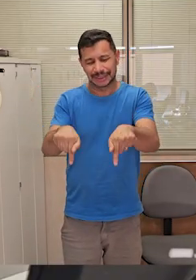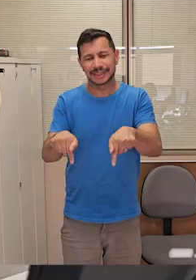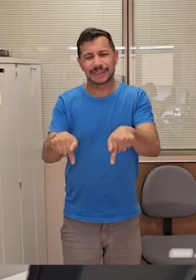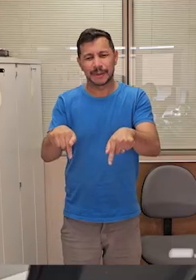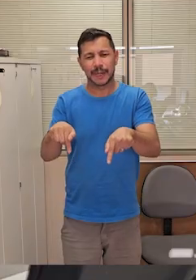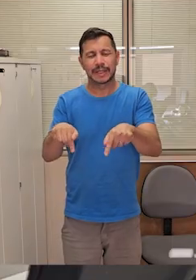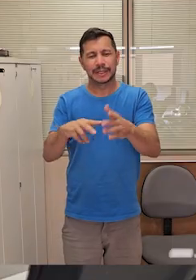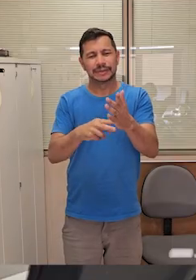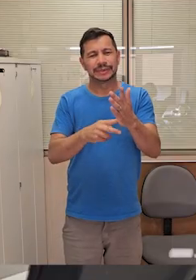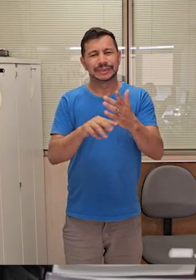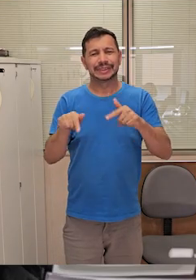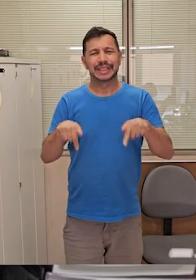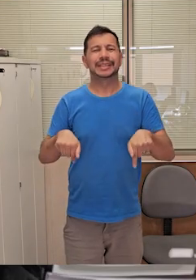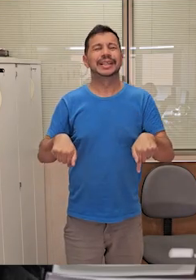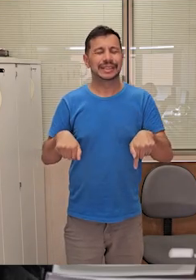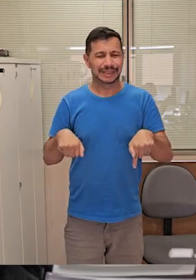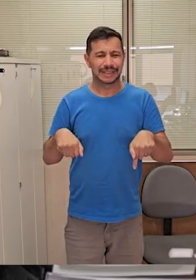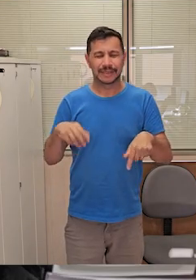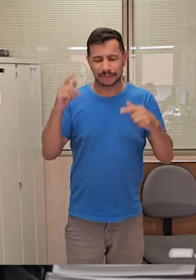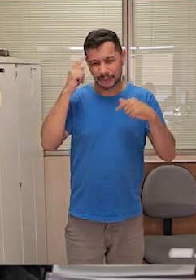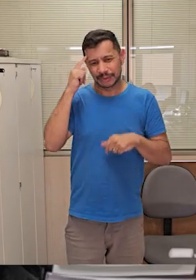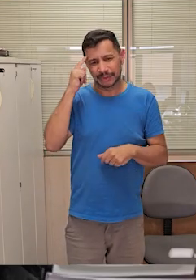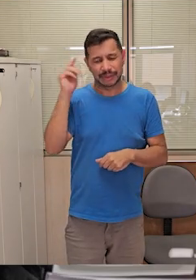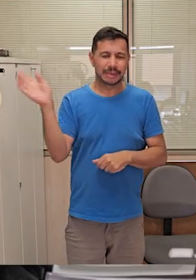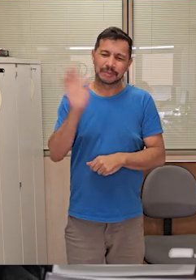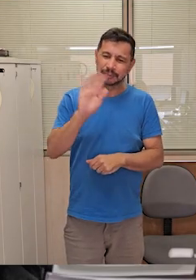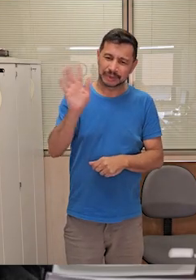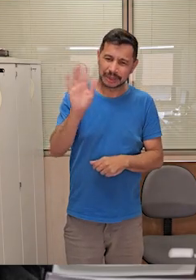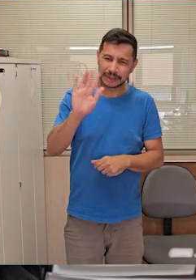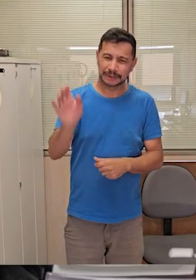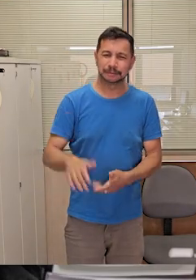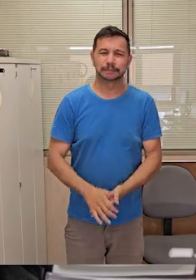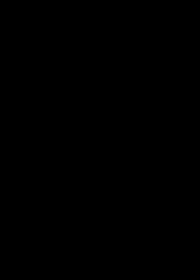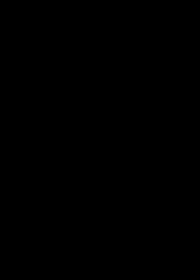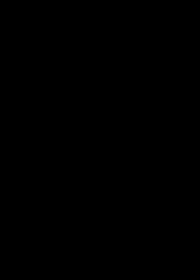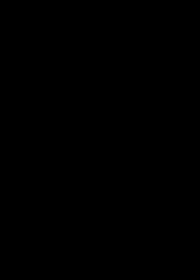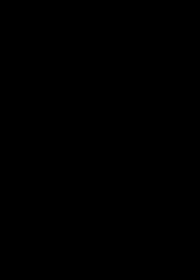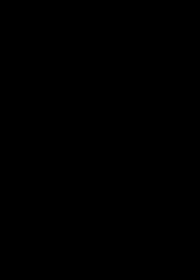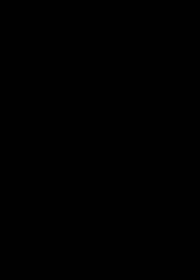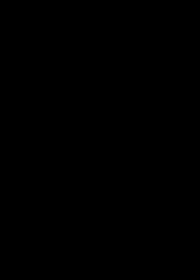marcada aqui nesse sindicato. O Hora da Boa Memória vai ficando por aqui. Até mais!